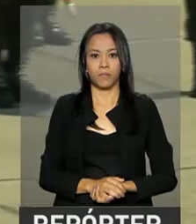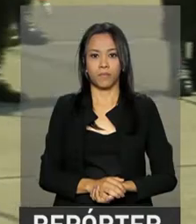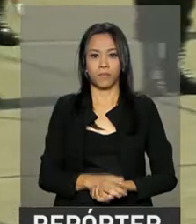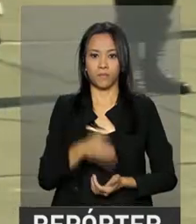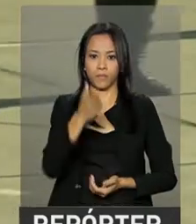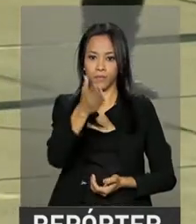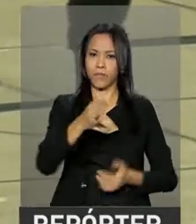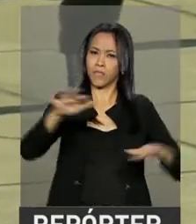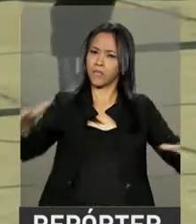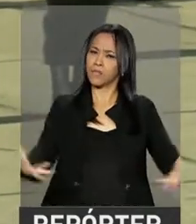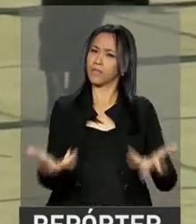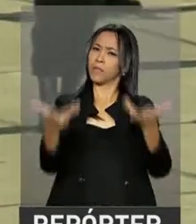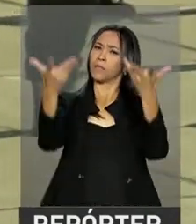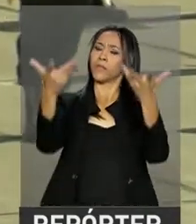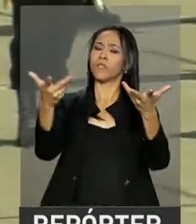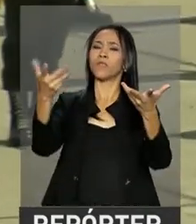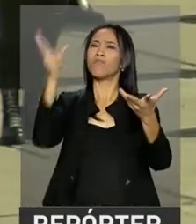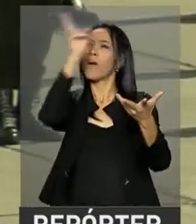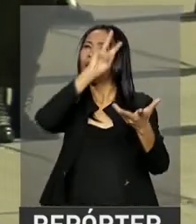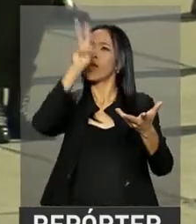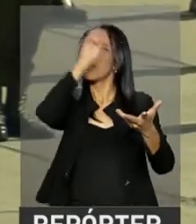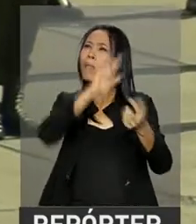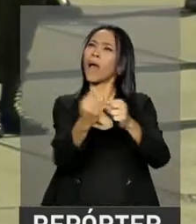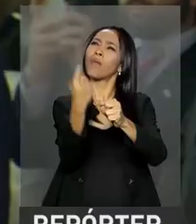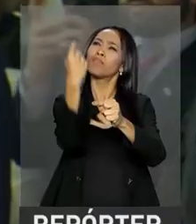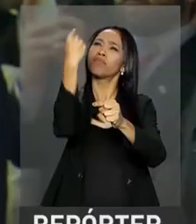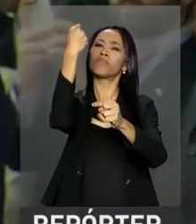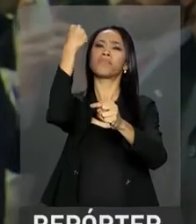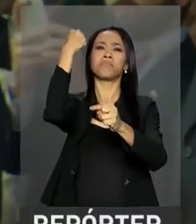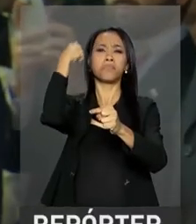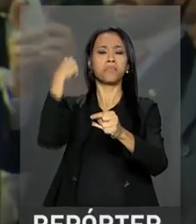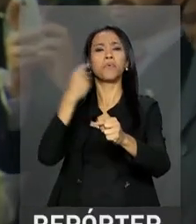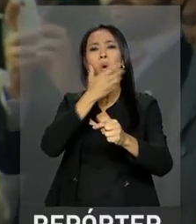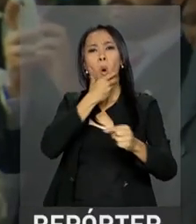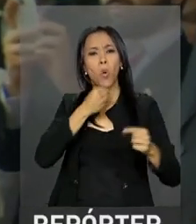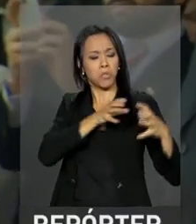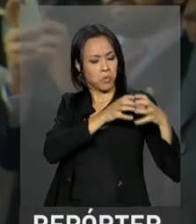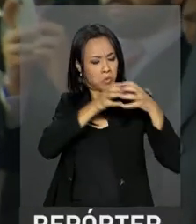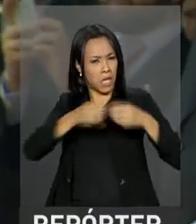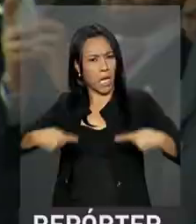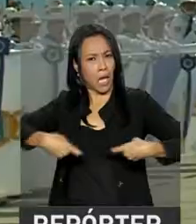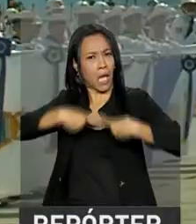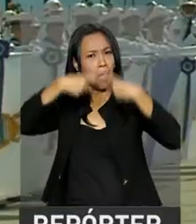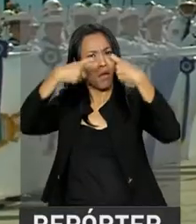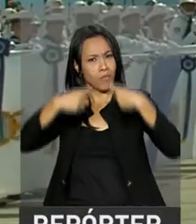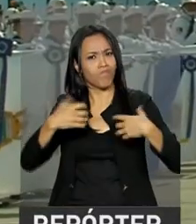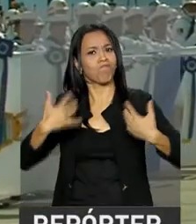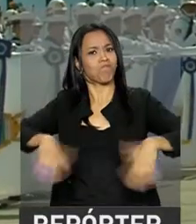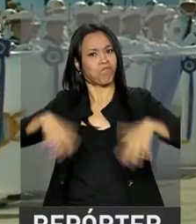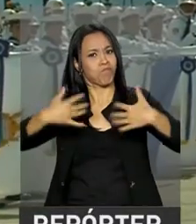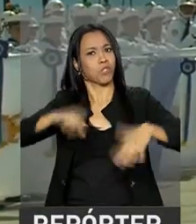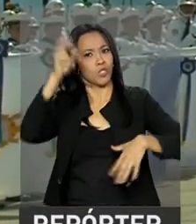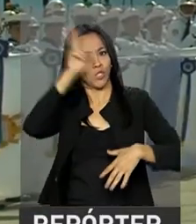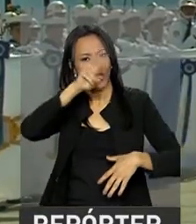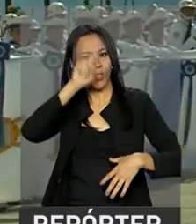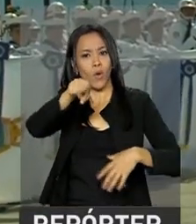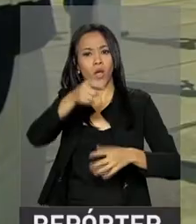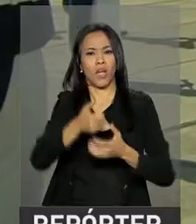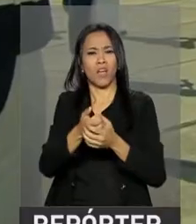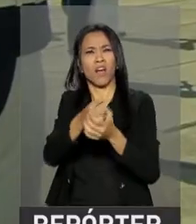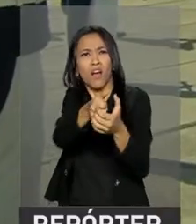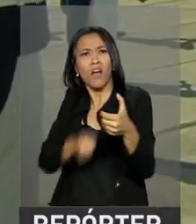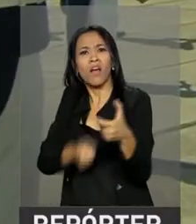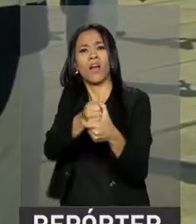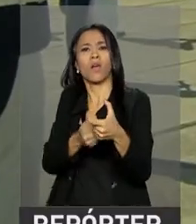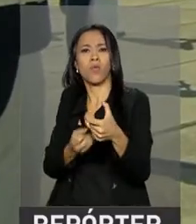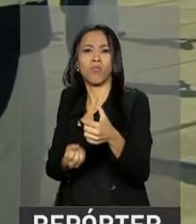Uma cerimônia para manter viva a memória de ex-combatentes brasileiros que fizeram história. Os tiros de canhão e a banda formada